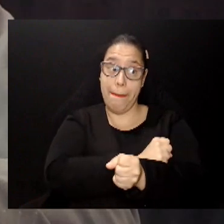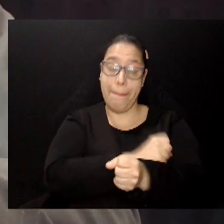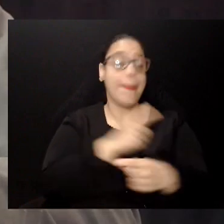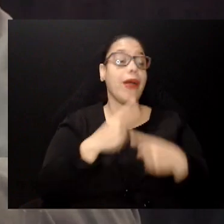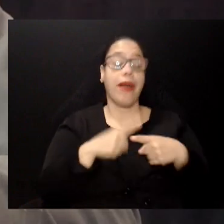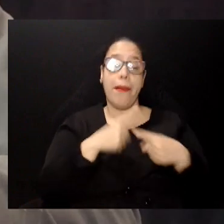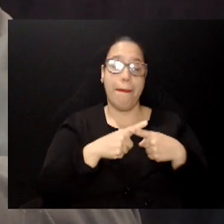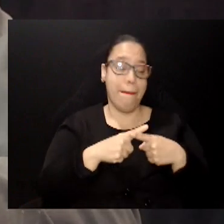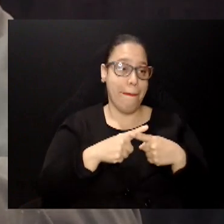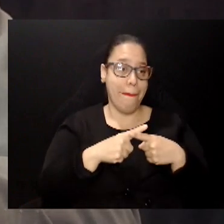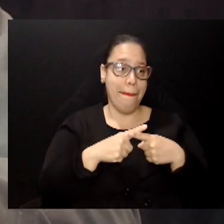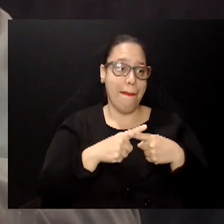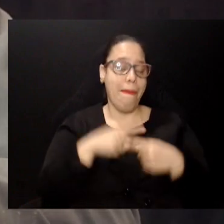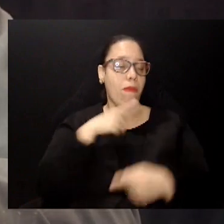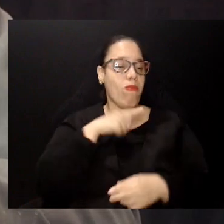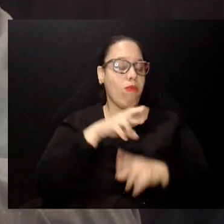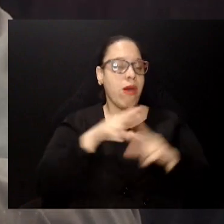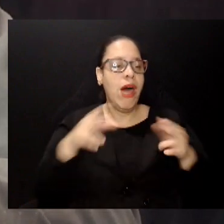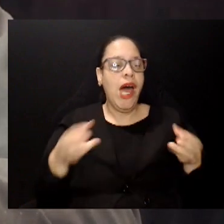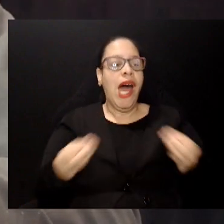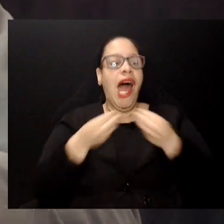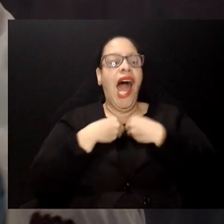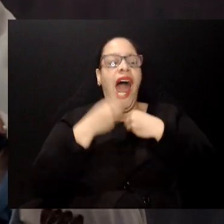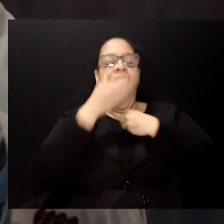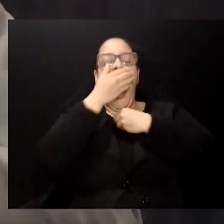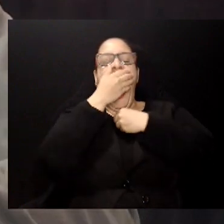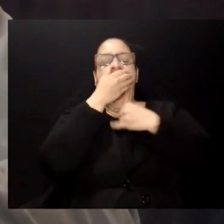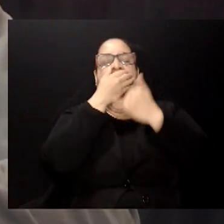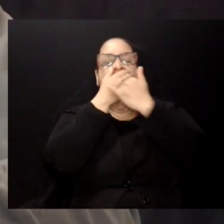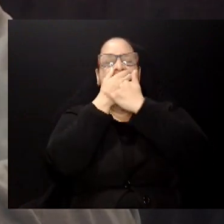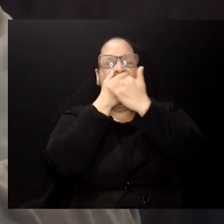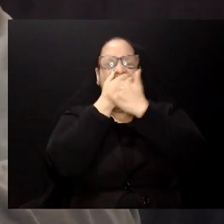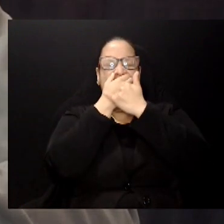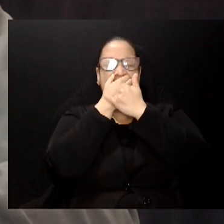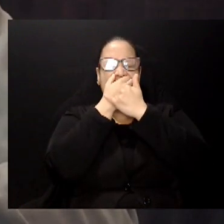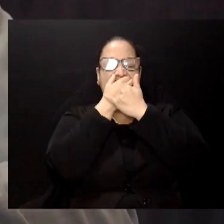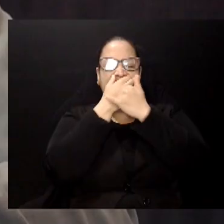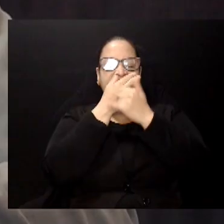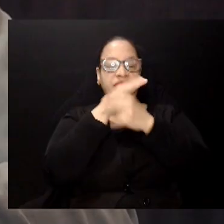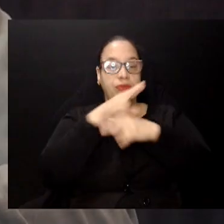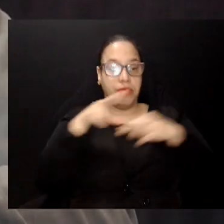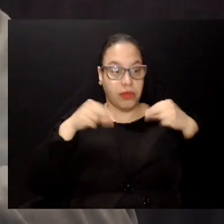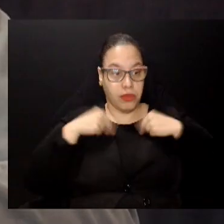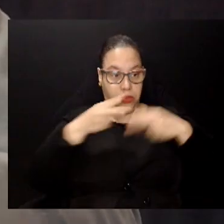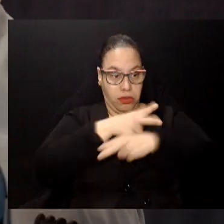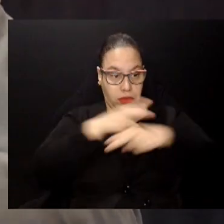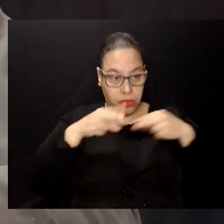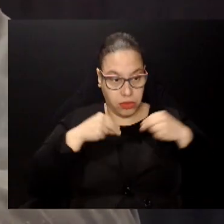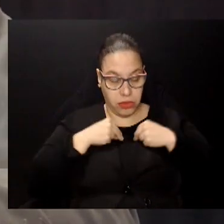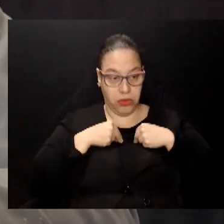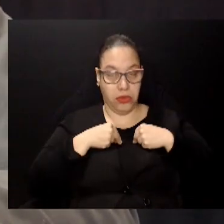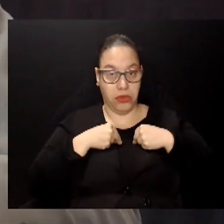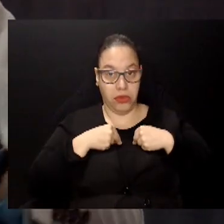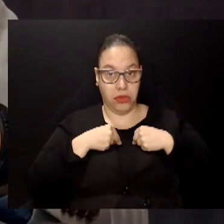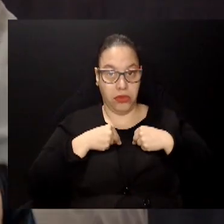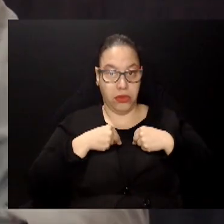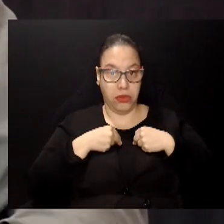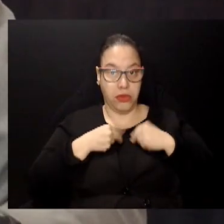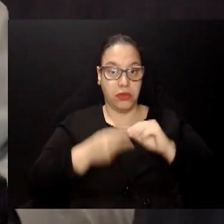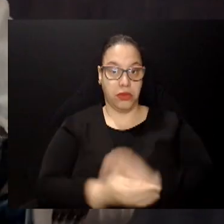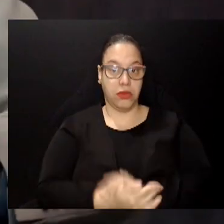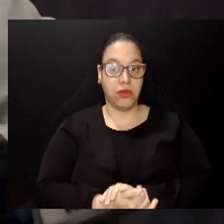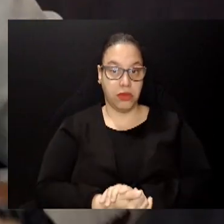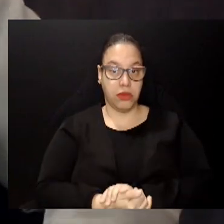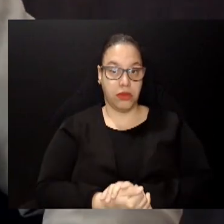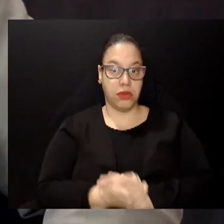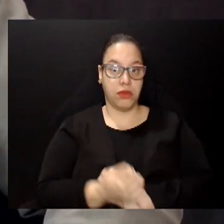você tem várias recompensas intermitentes. Hoje a gente está num momento da sociedade que a galera está com vício em aposta. Eu recebo muito paciente com vício em aposta,